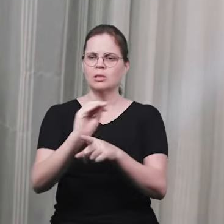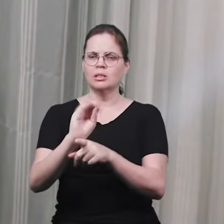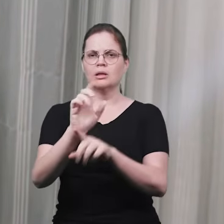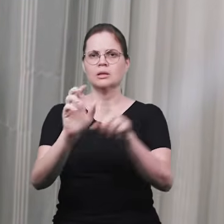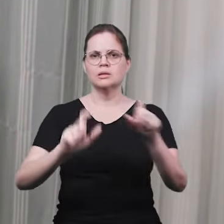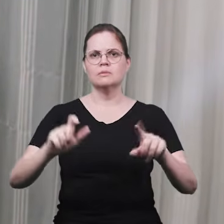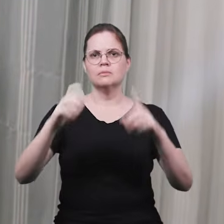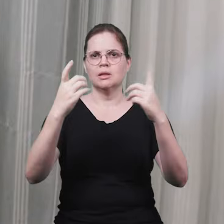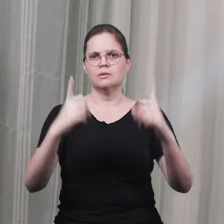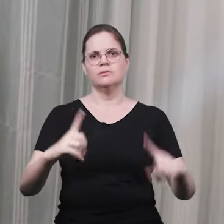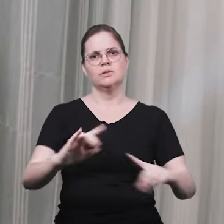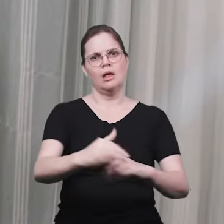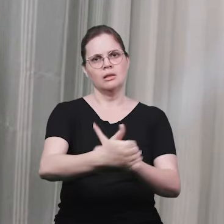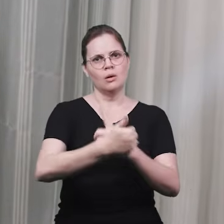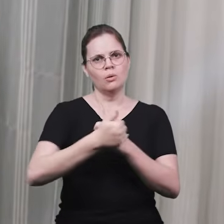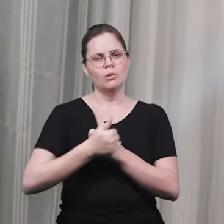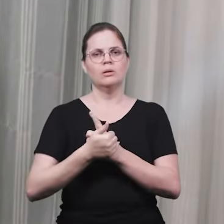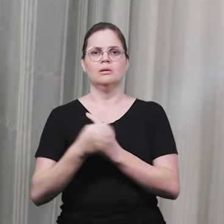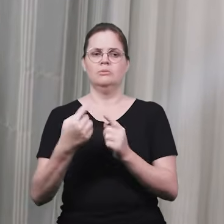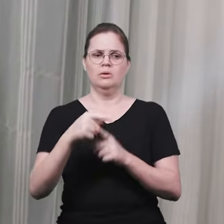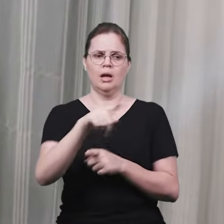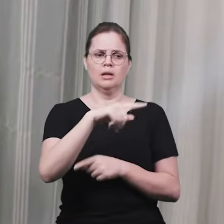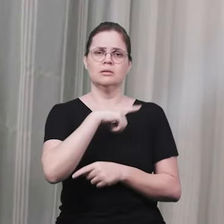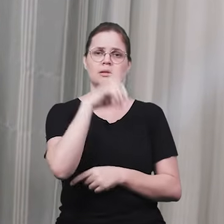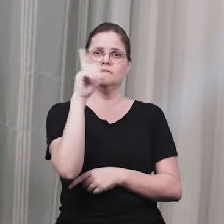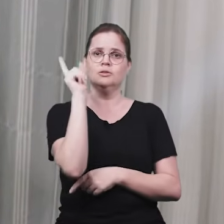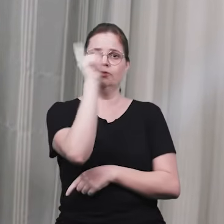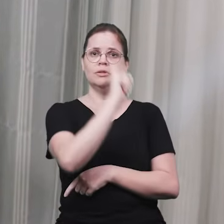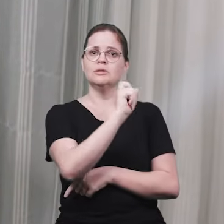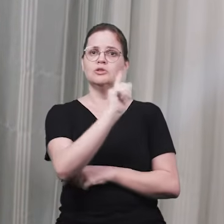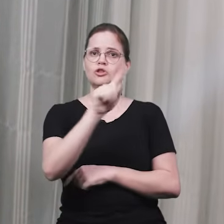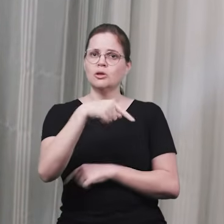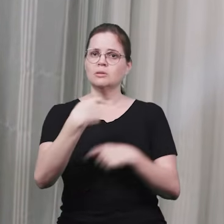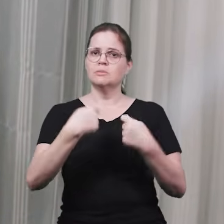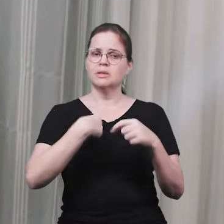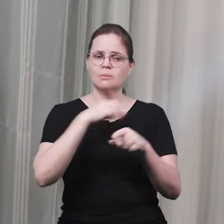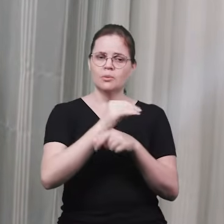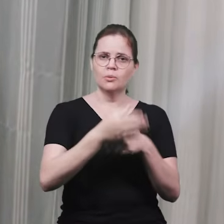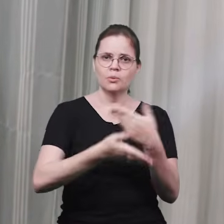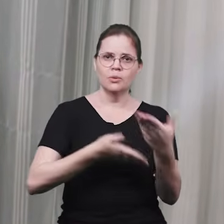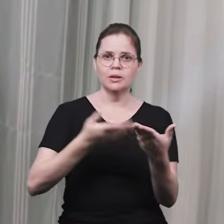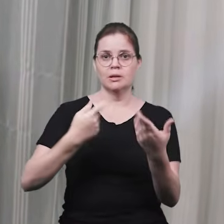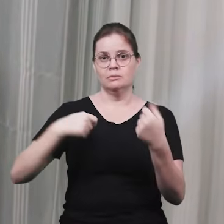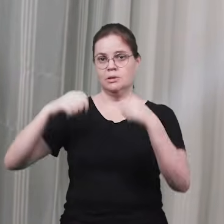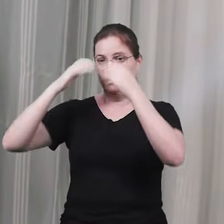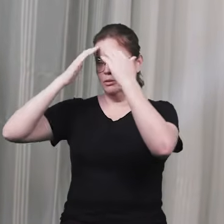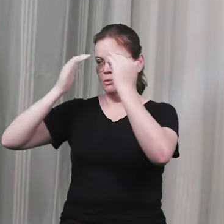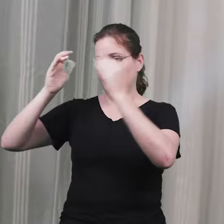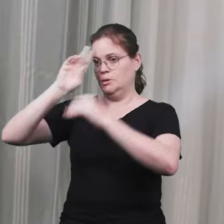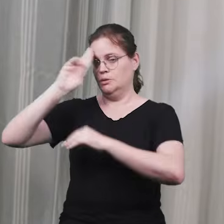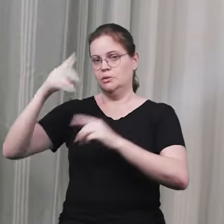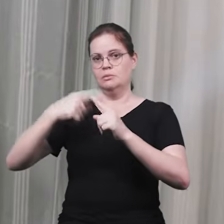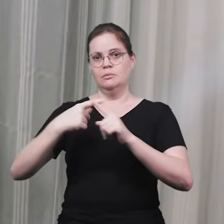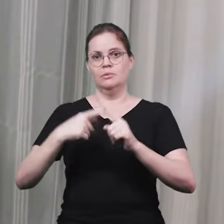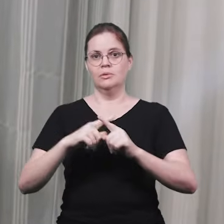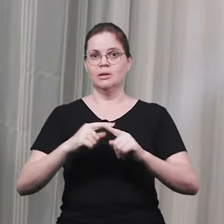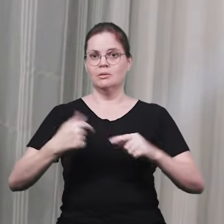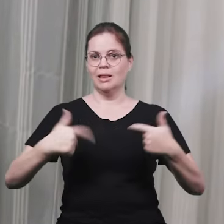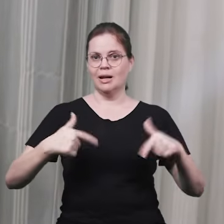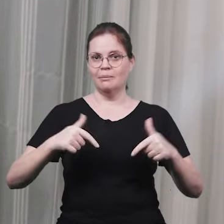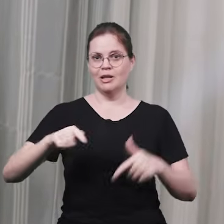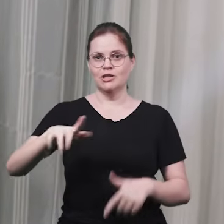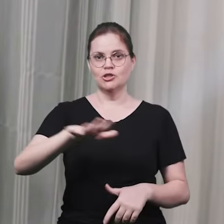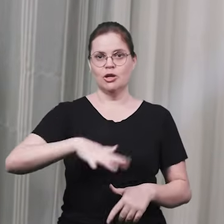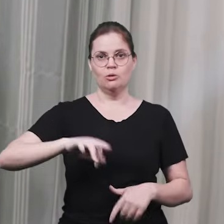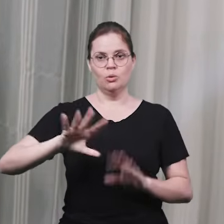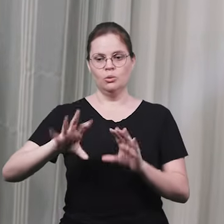acolhendo essas pessoas que têm chegado no nosso meio com barreiras. Que nós possamos, né, obedecer à voz do Senhor. Esse trabalho é para toda a igreja,